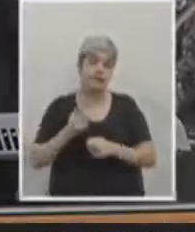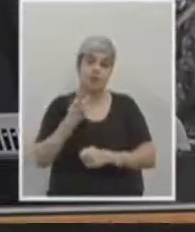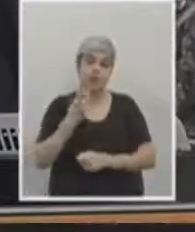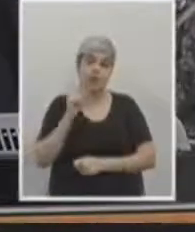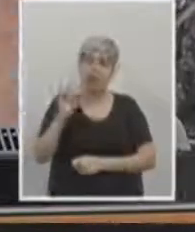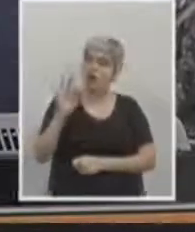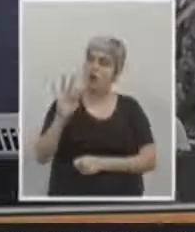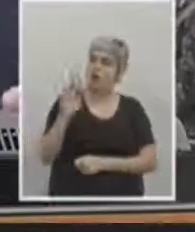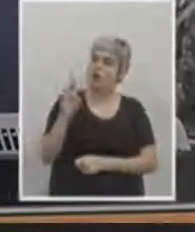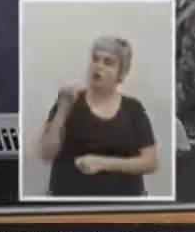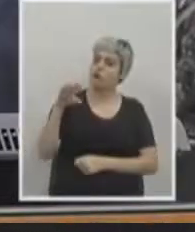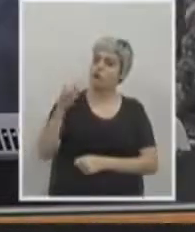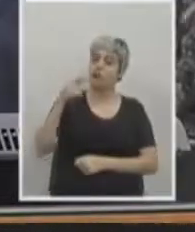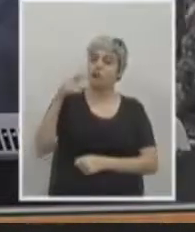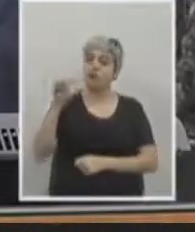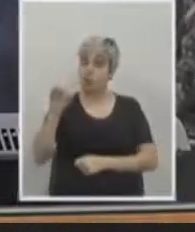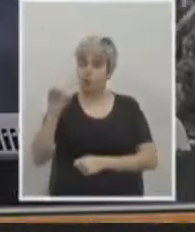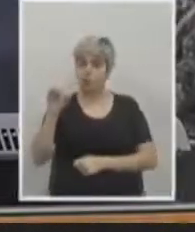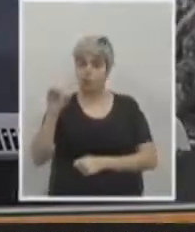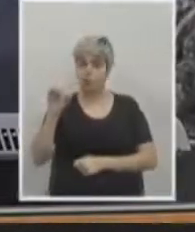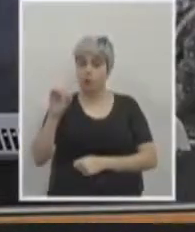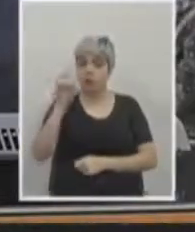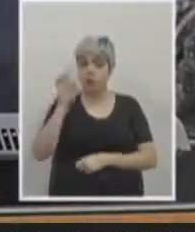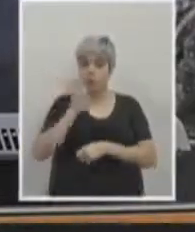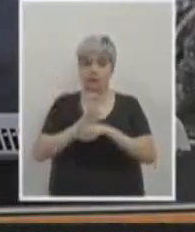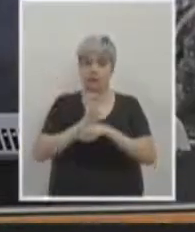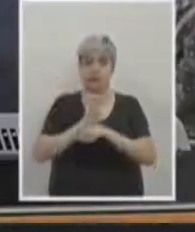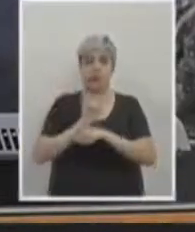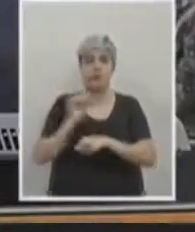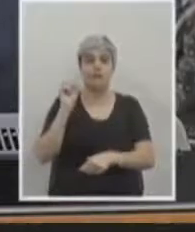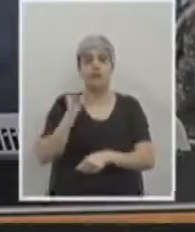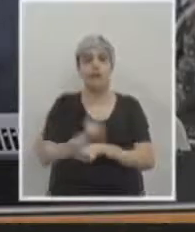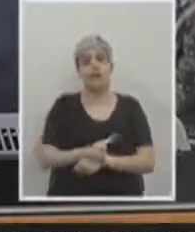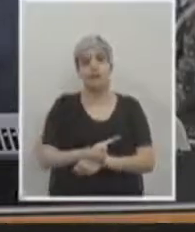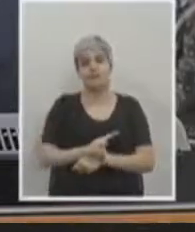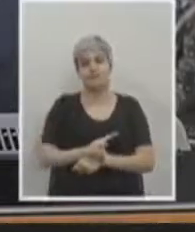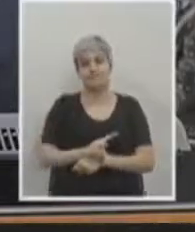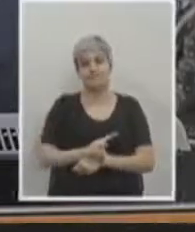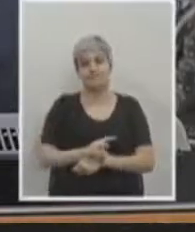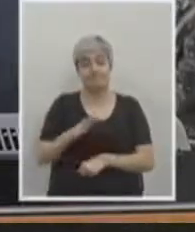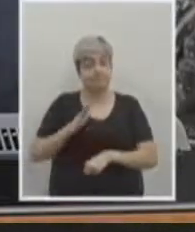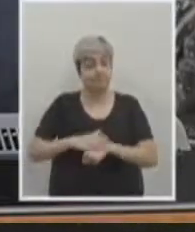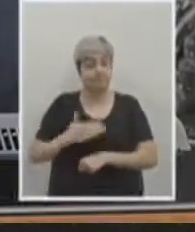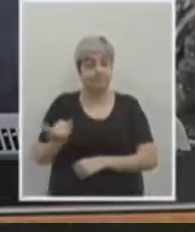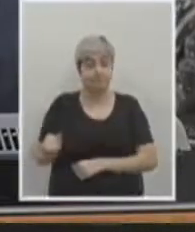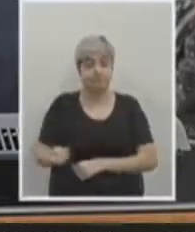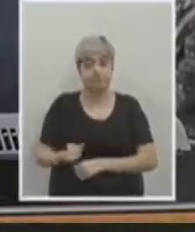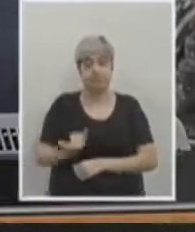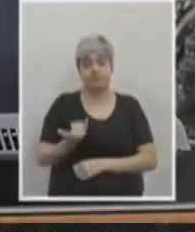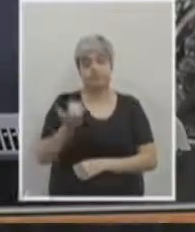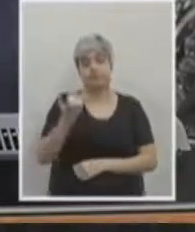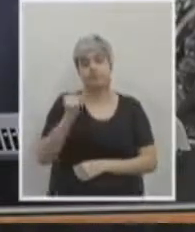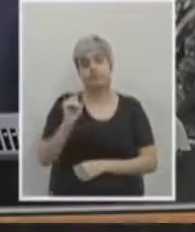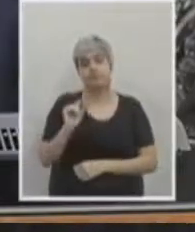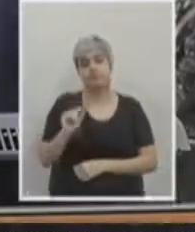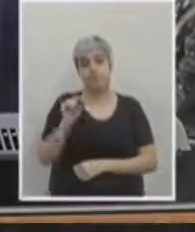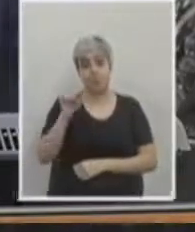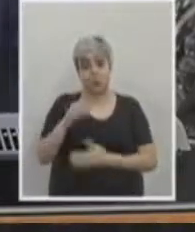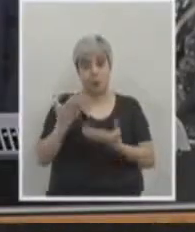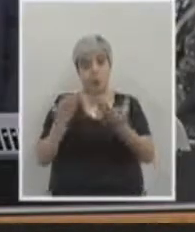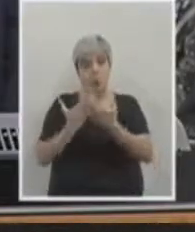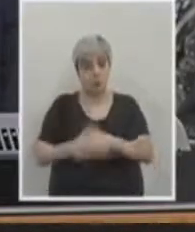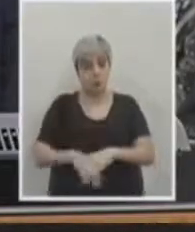em outros estados essa função virou cargo. E o mais interessante, para que esse concurso público